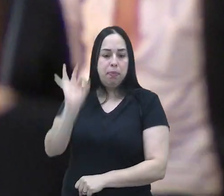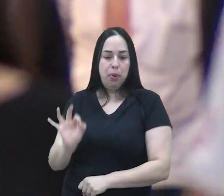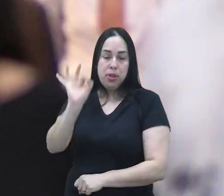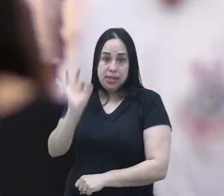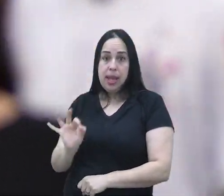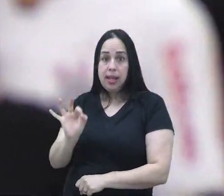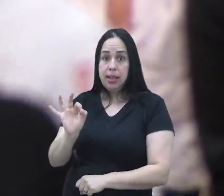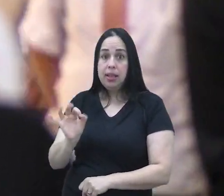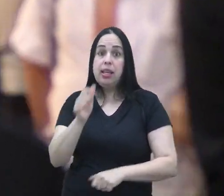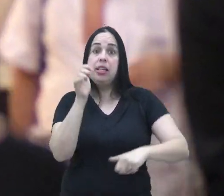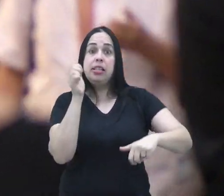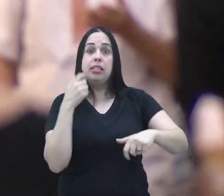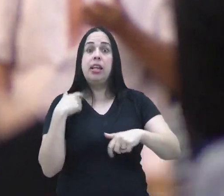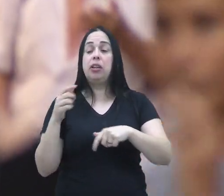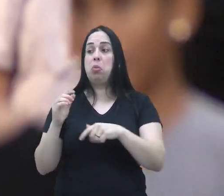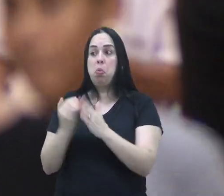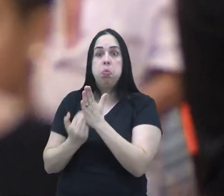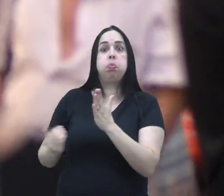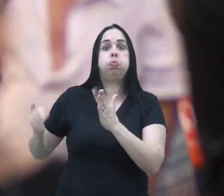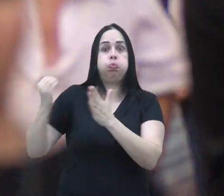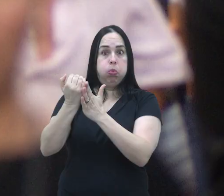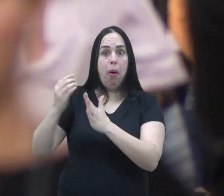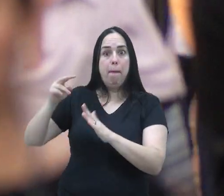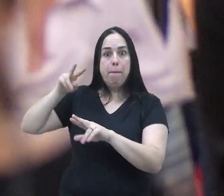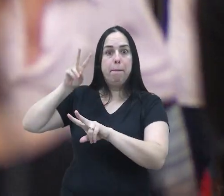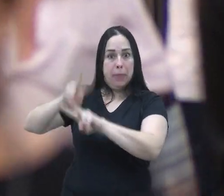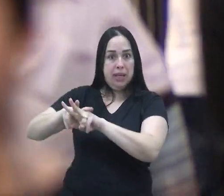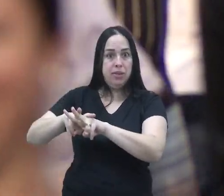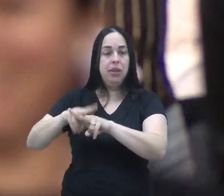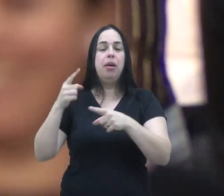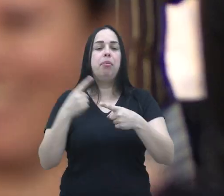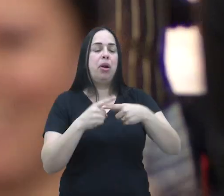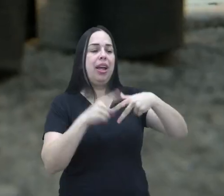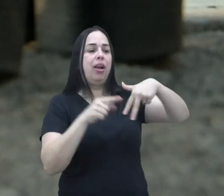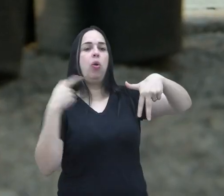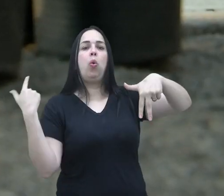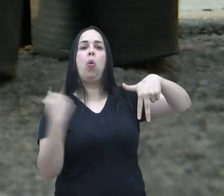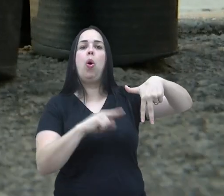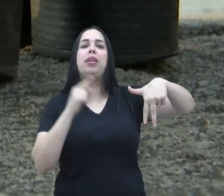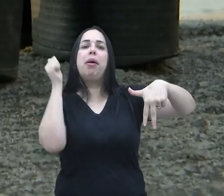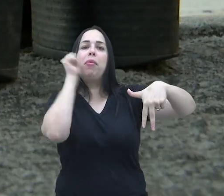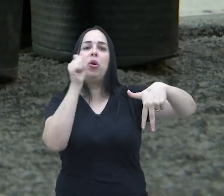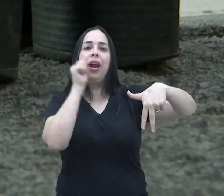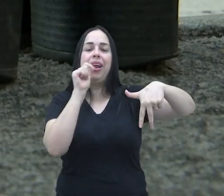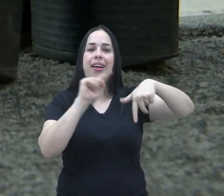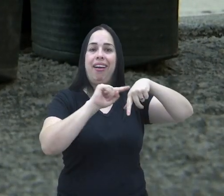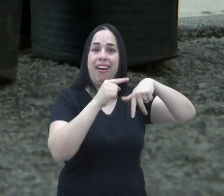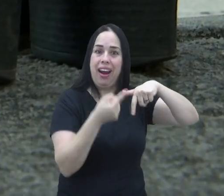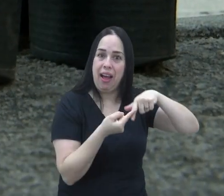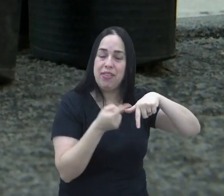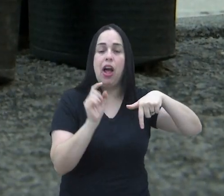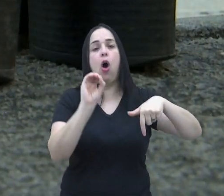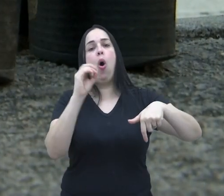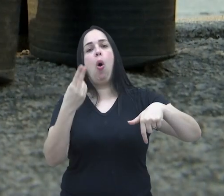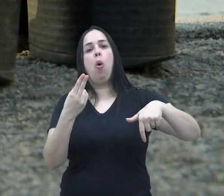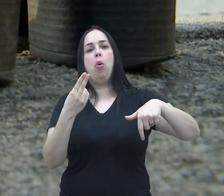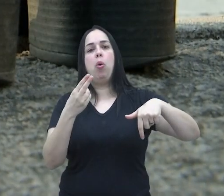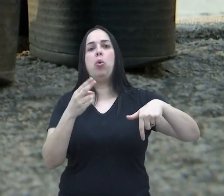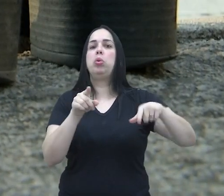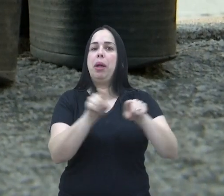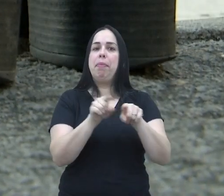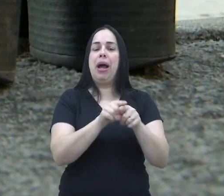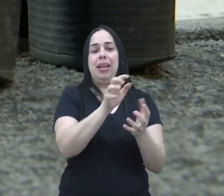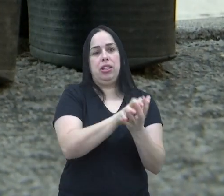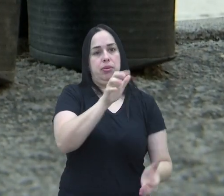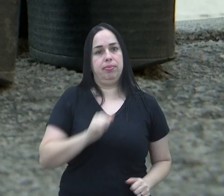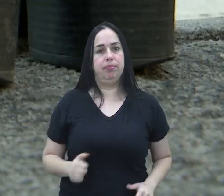se o crime for cometido contra uma mulher grávida ou nos 3 meses após o parto. Isso também vale para vítimas menores de 14